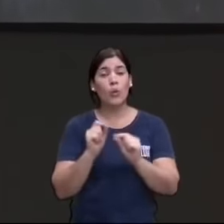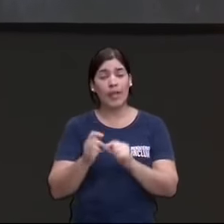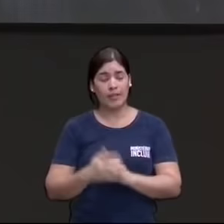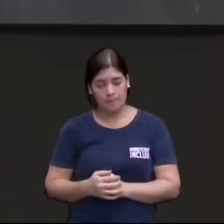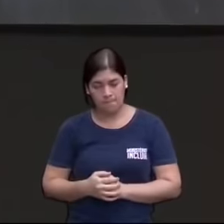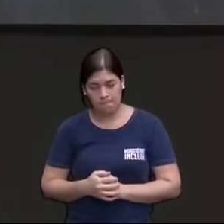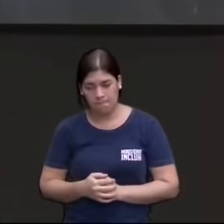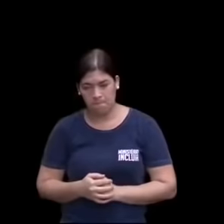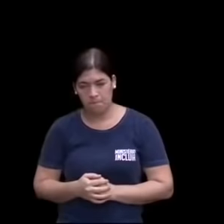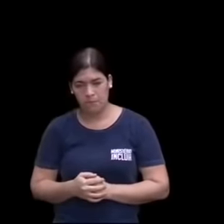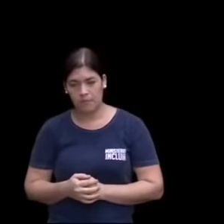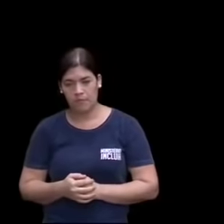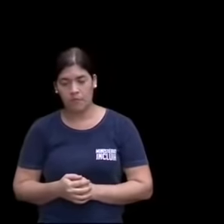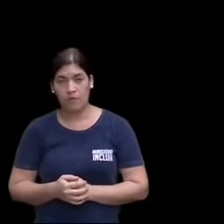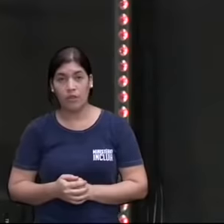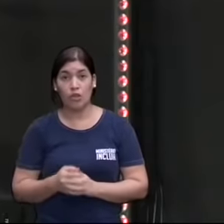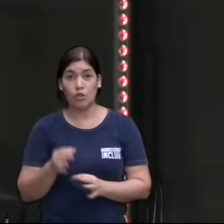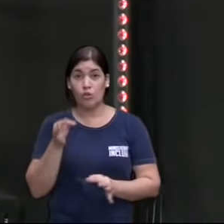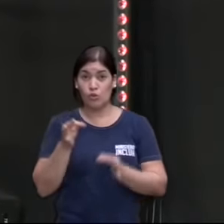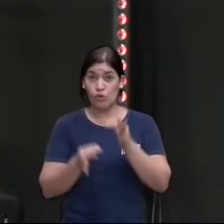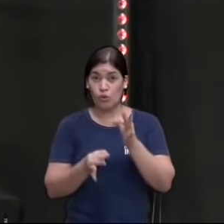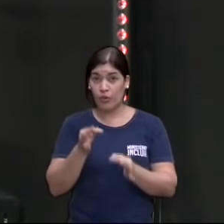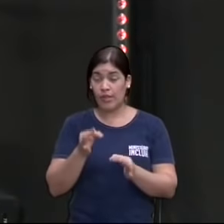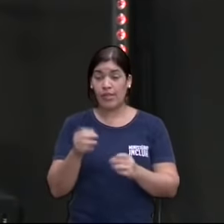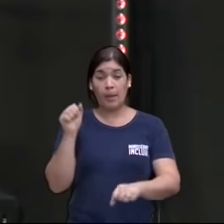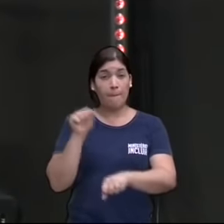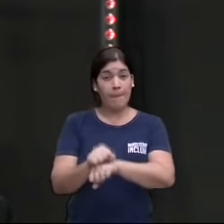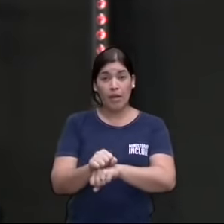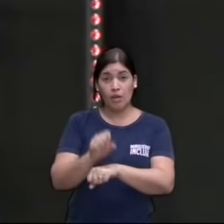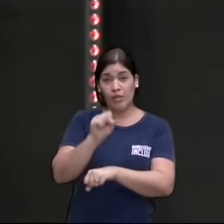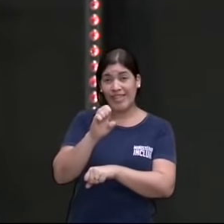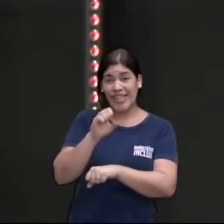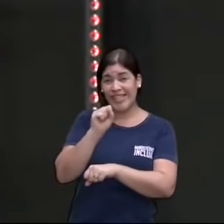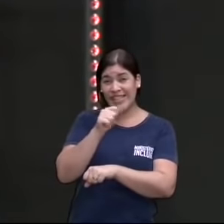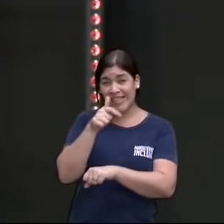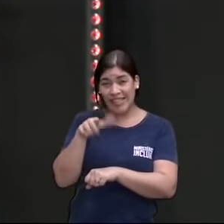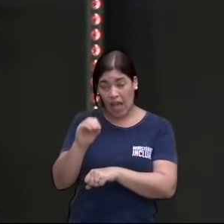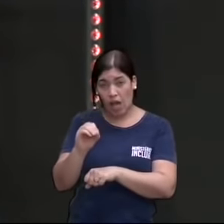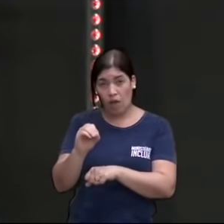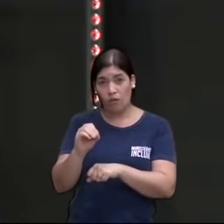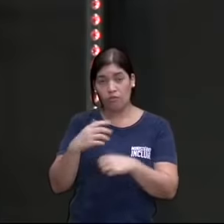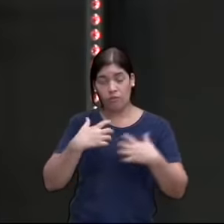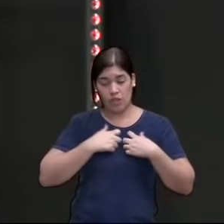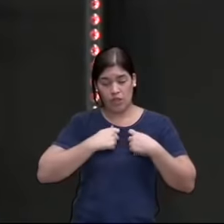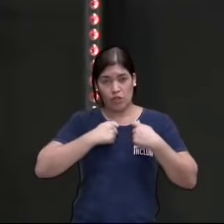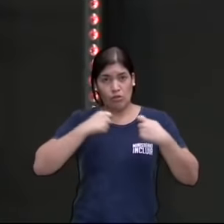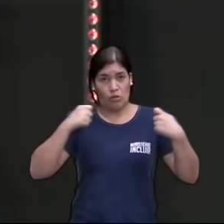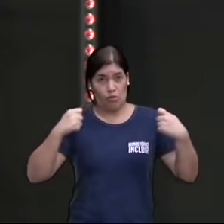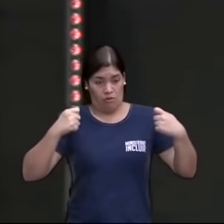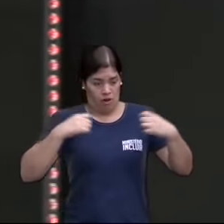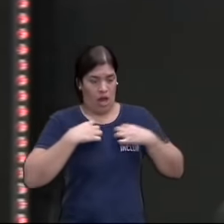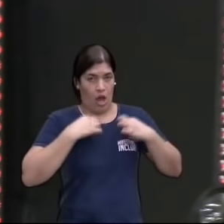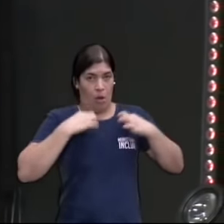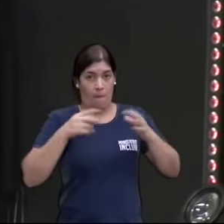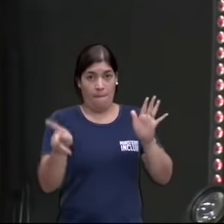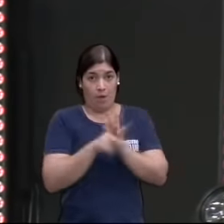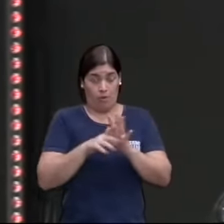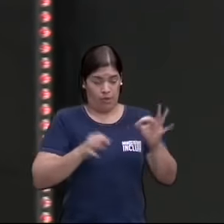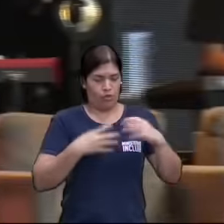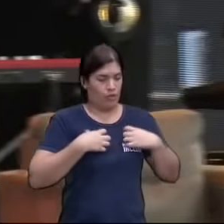juiz encerrou a sessão, tirou a roupa de juiz,